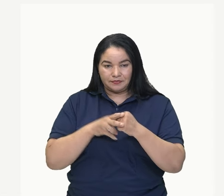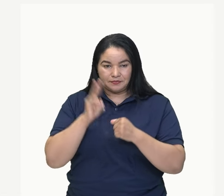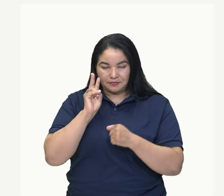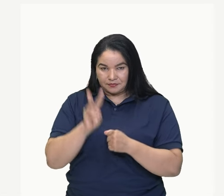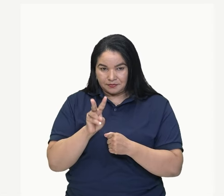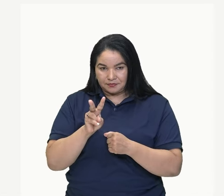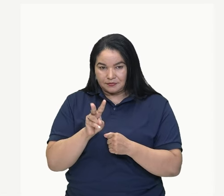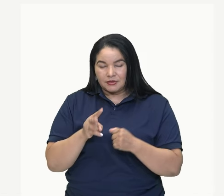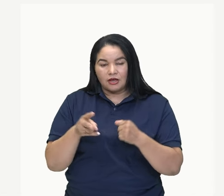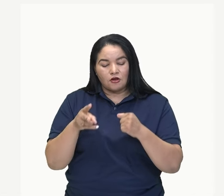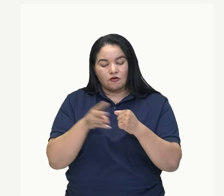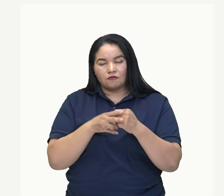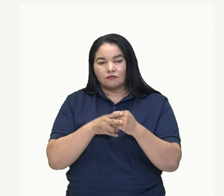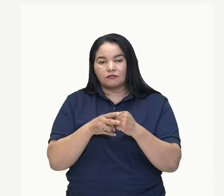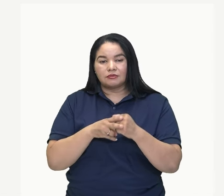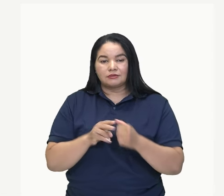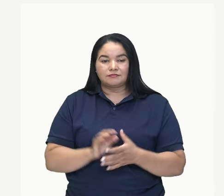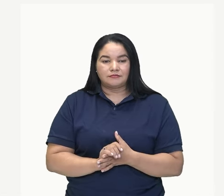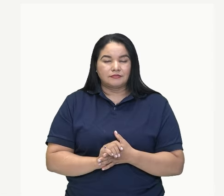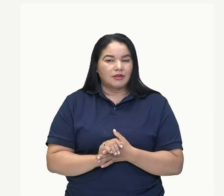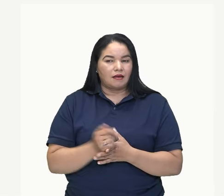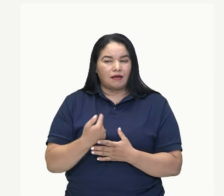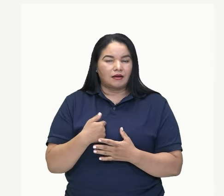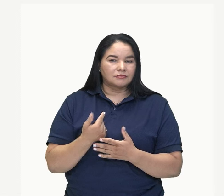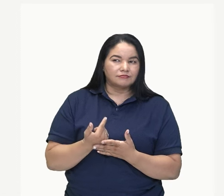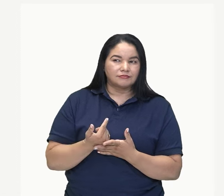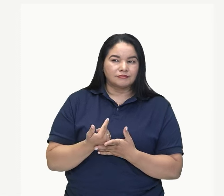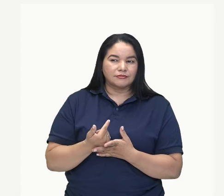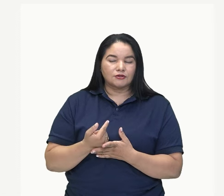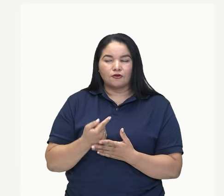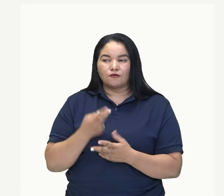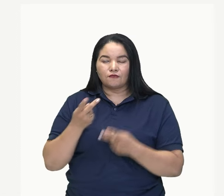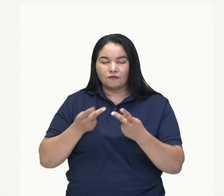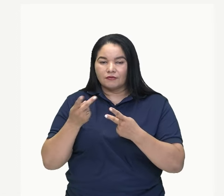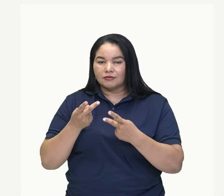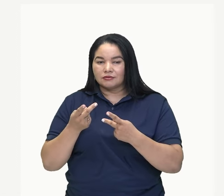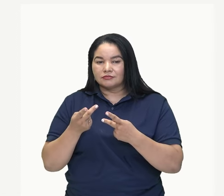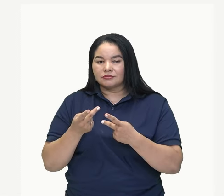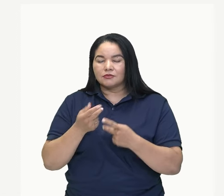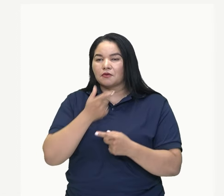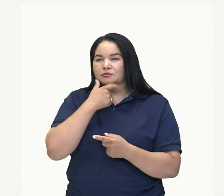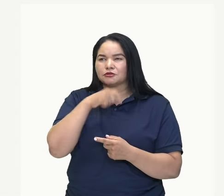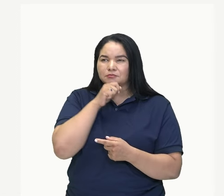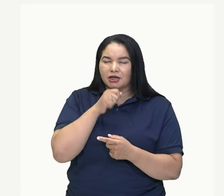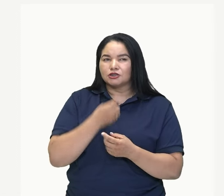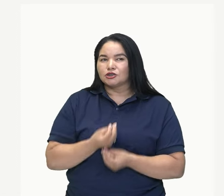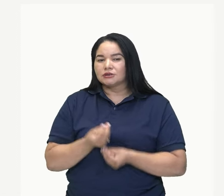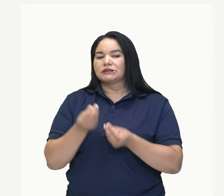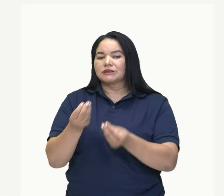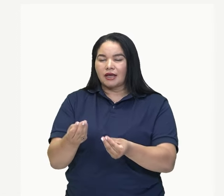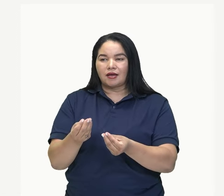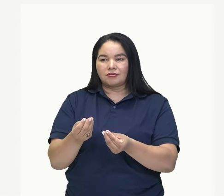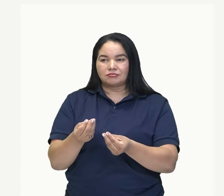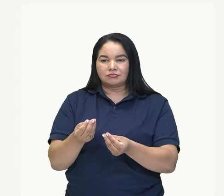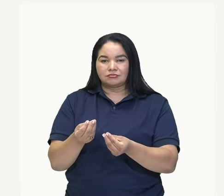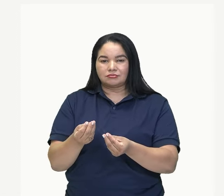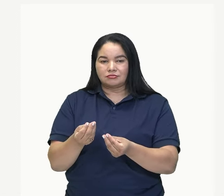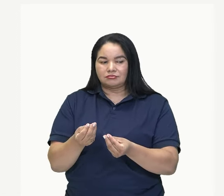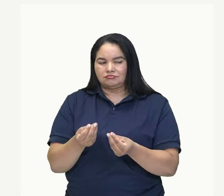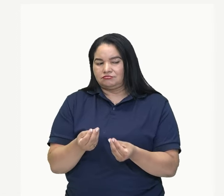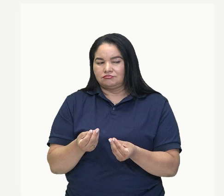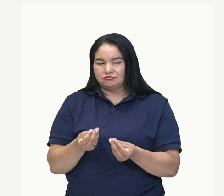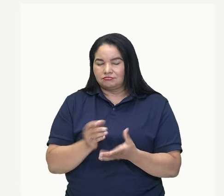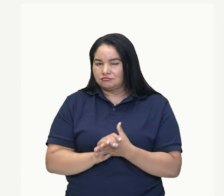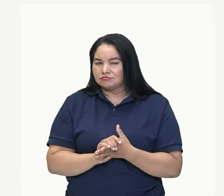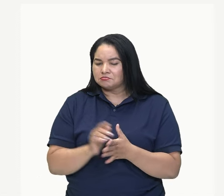aquela nossa situação hipotética, né? Acabei de te encontrar na rua, aí você me diz, os pais deram, e apenas isso. Eu